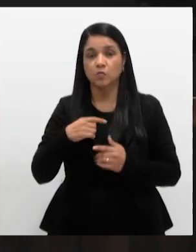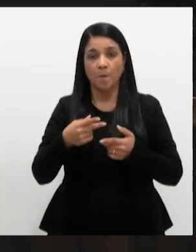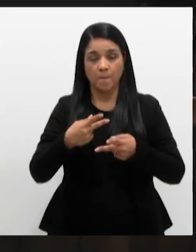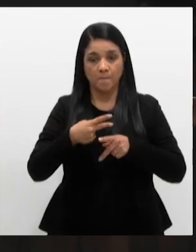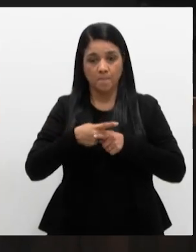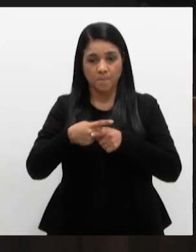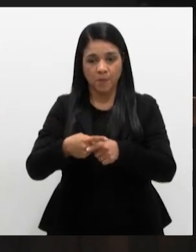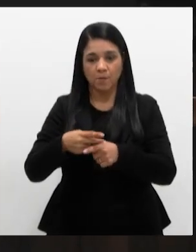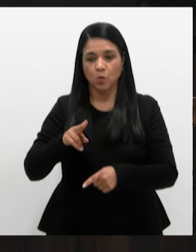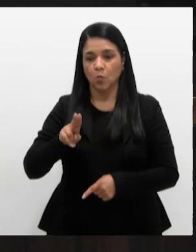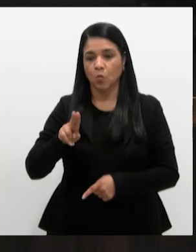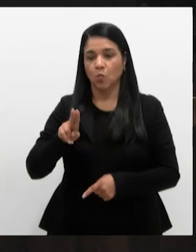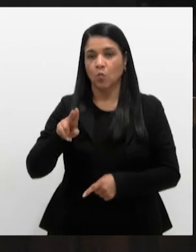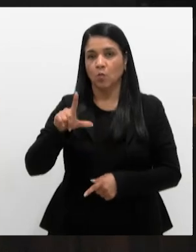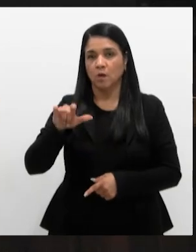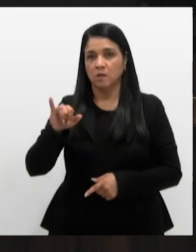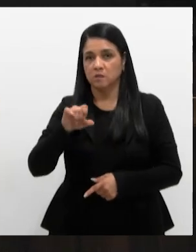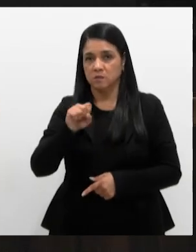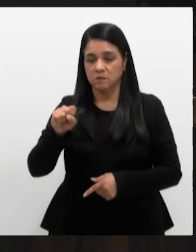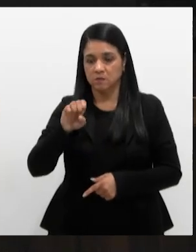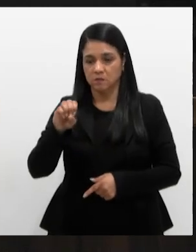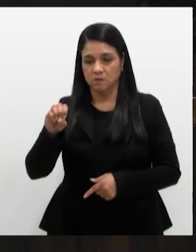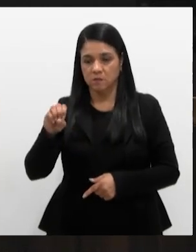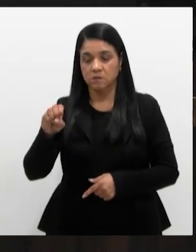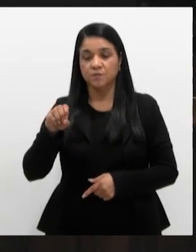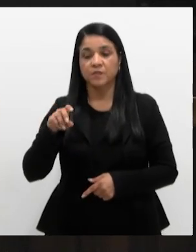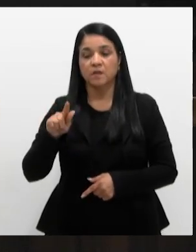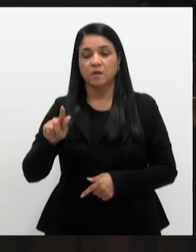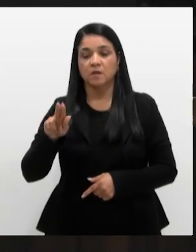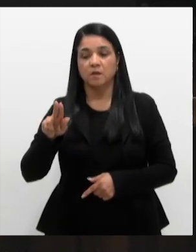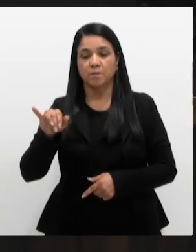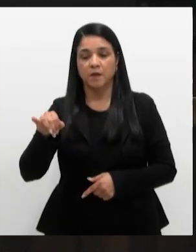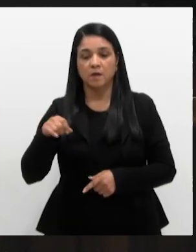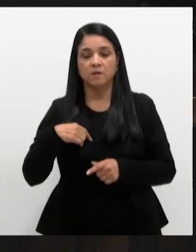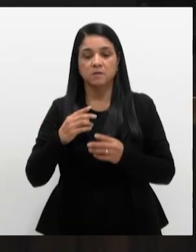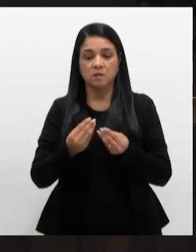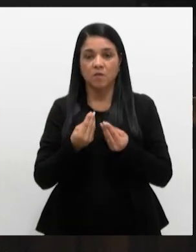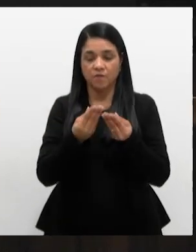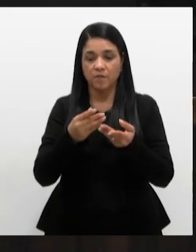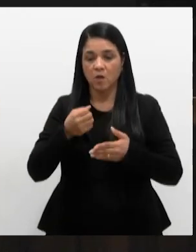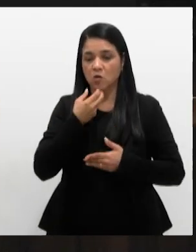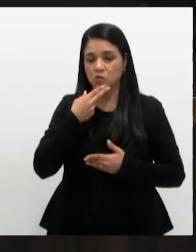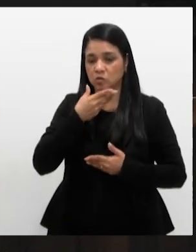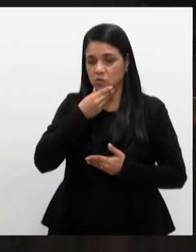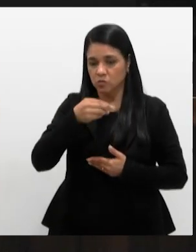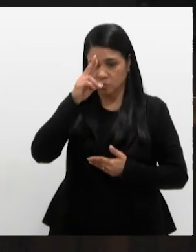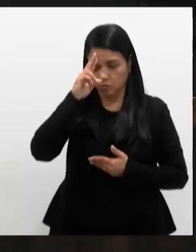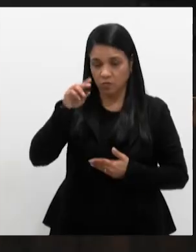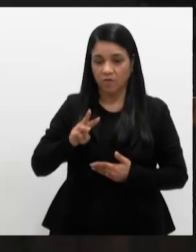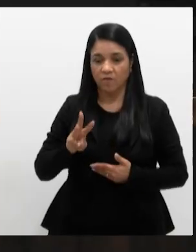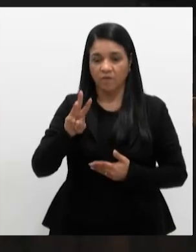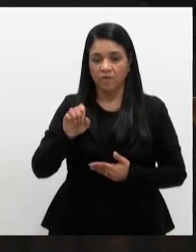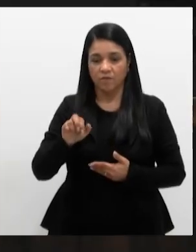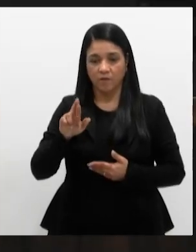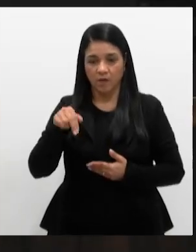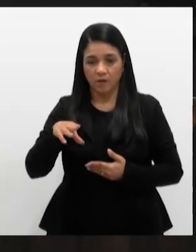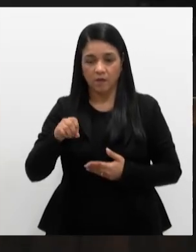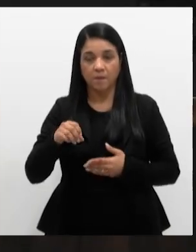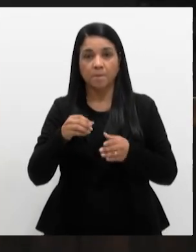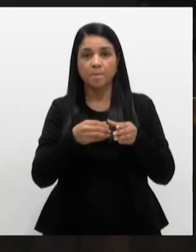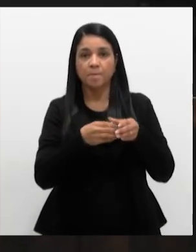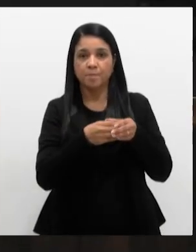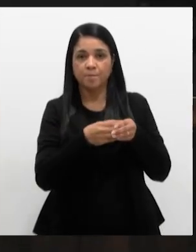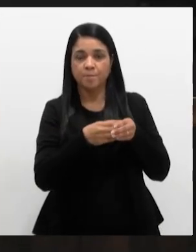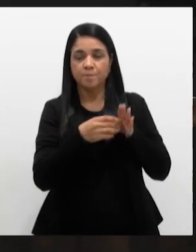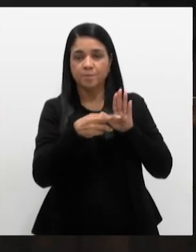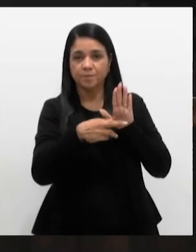Ulisses Guimarães ao senhor Werner Benites Saraiva da Fonseca. Parecer da Comissão de Normas